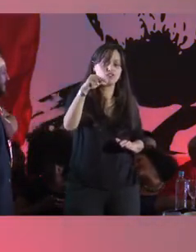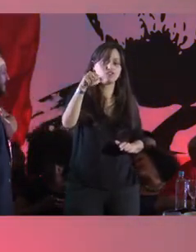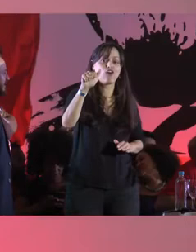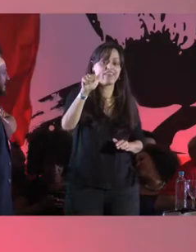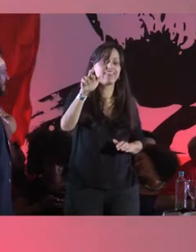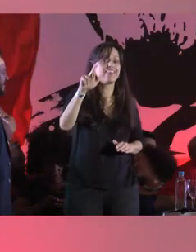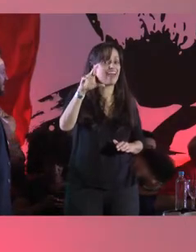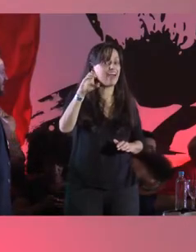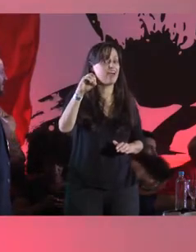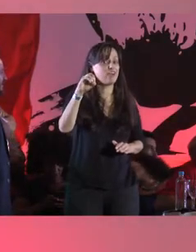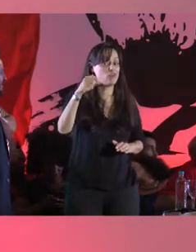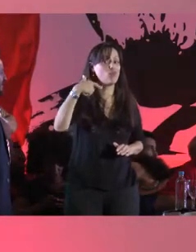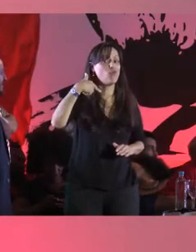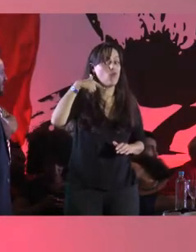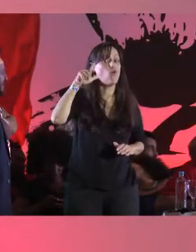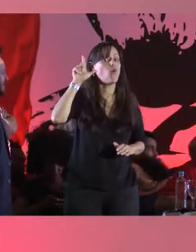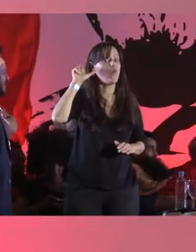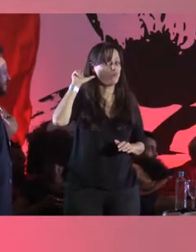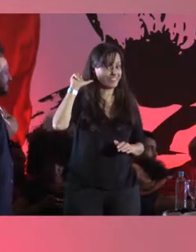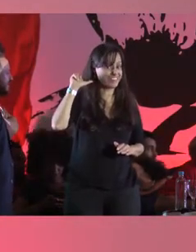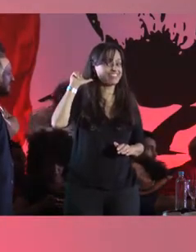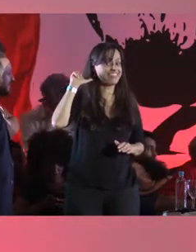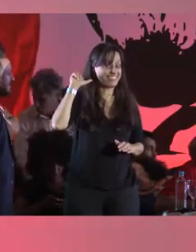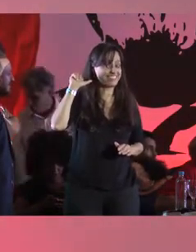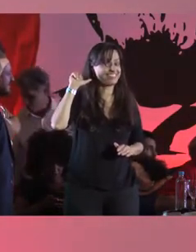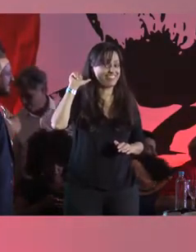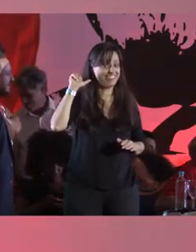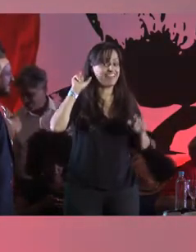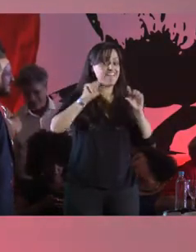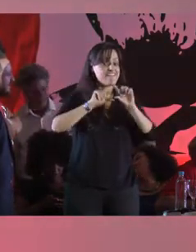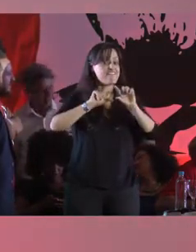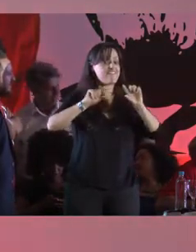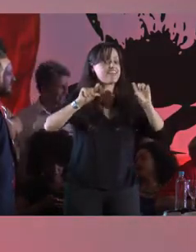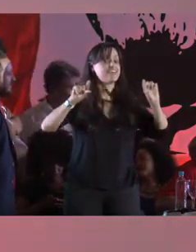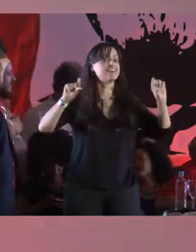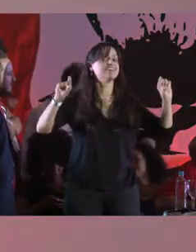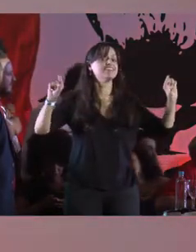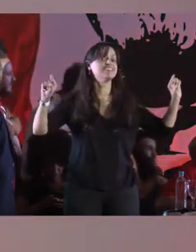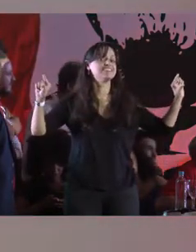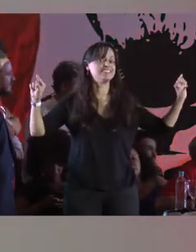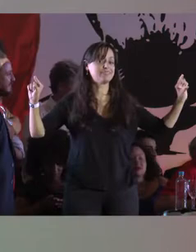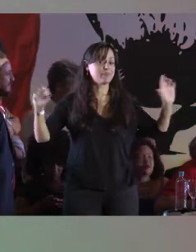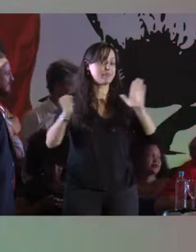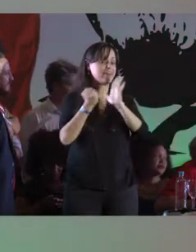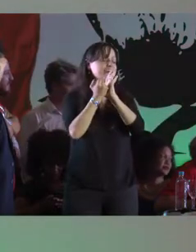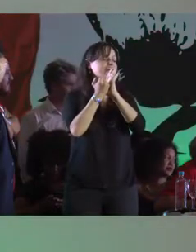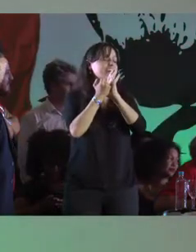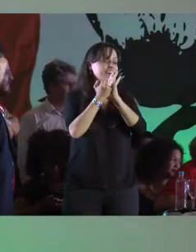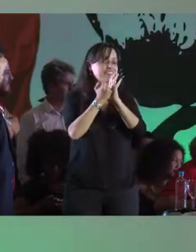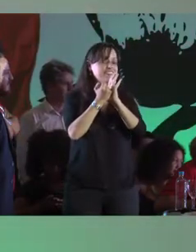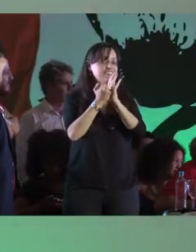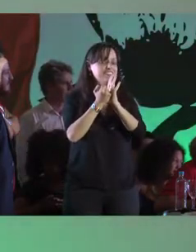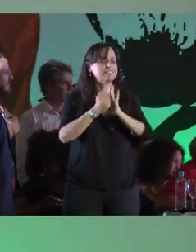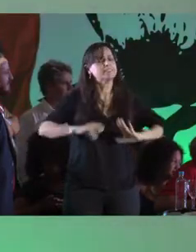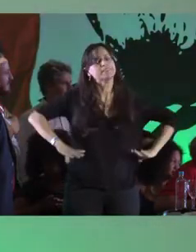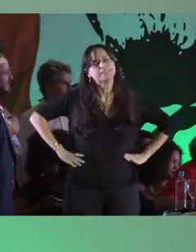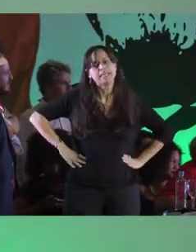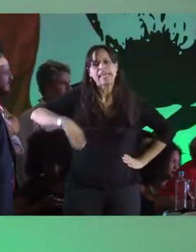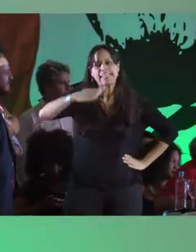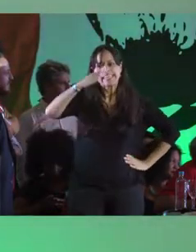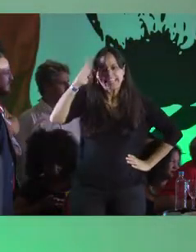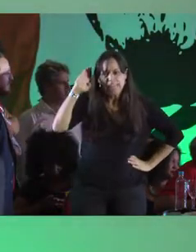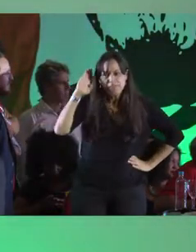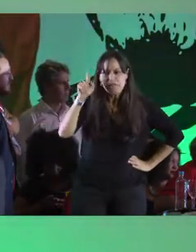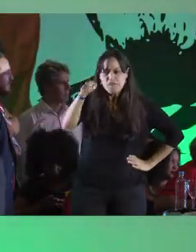uma frase histórica. Ele disse ao Temer, você já roubou de tudo nesse